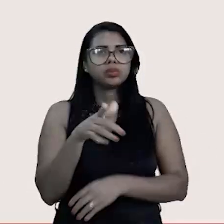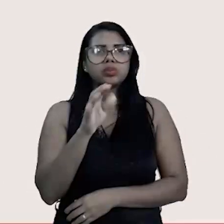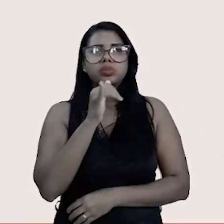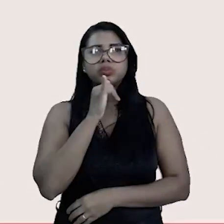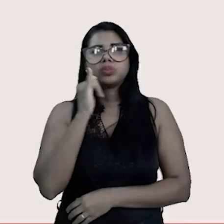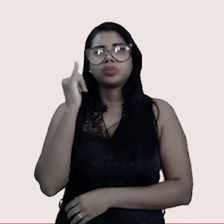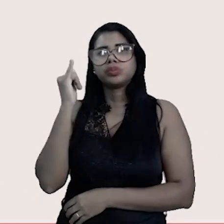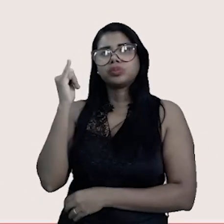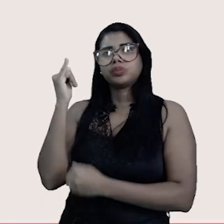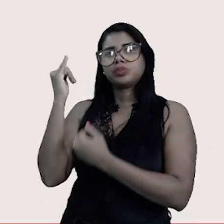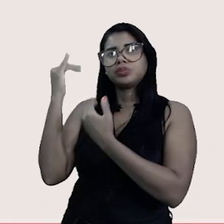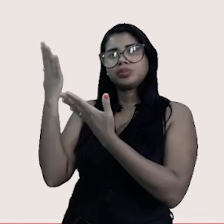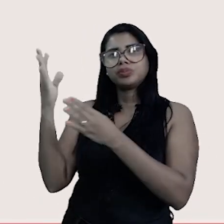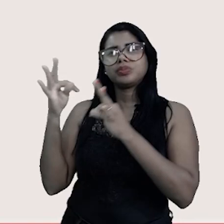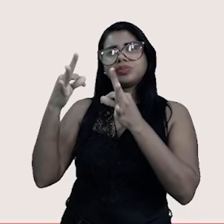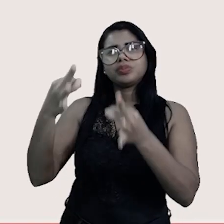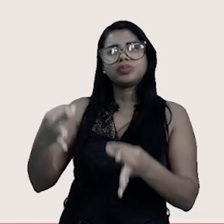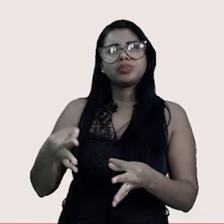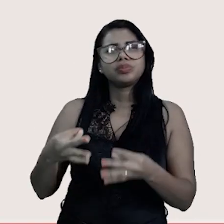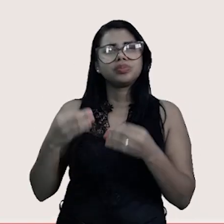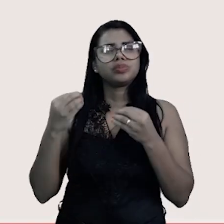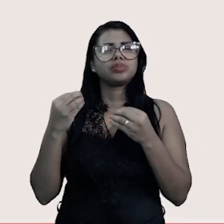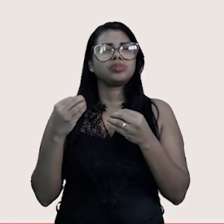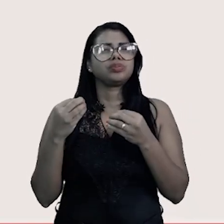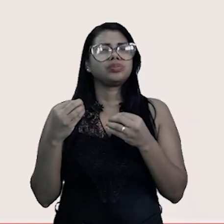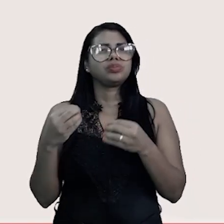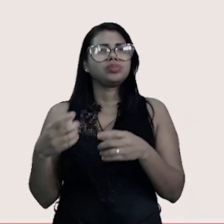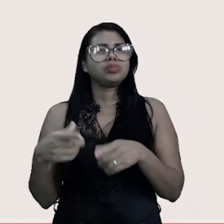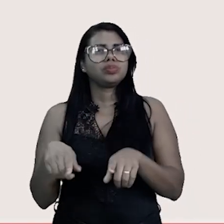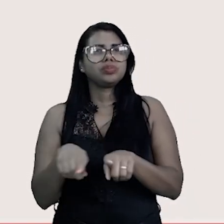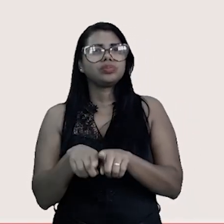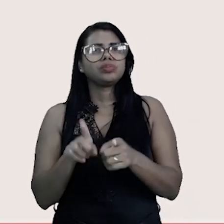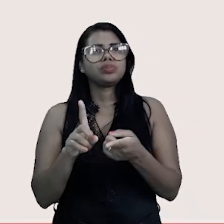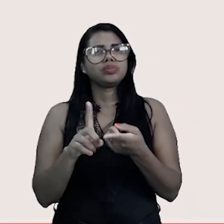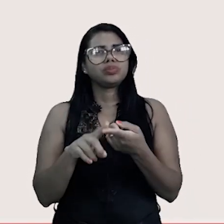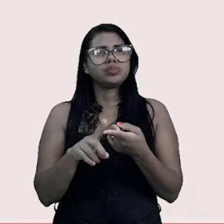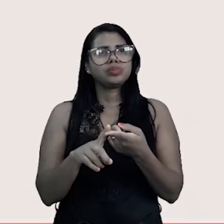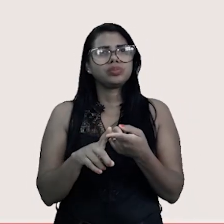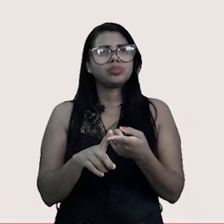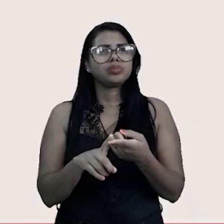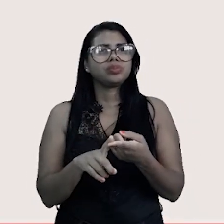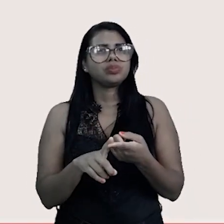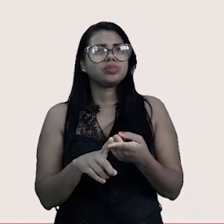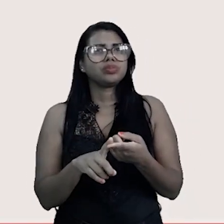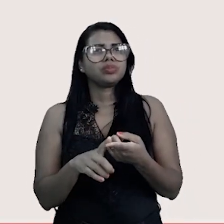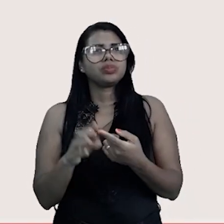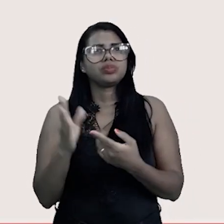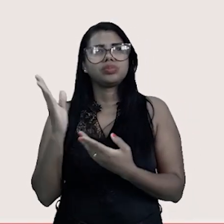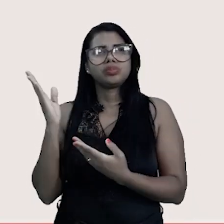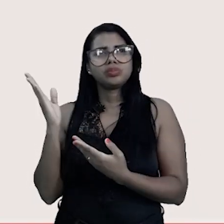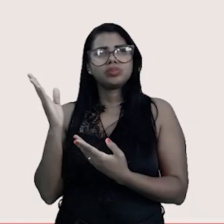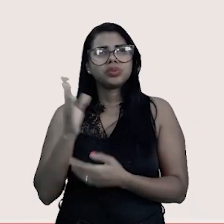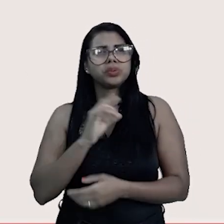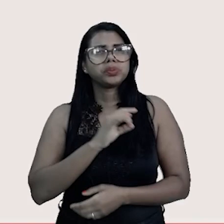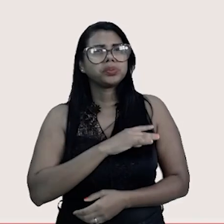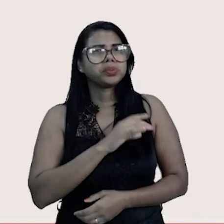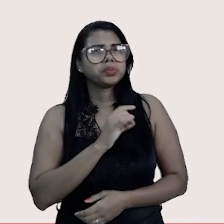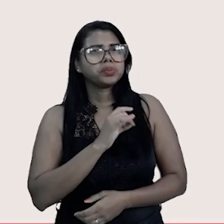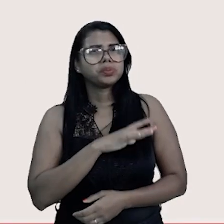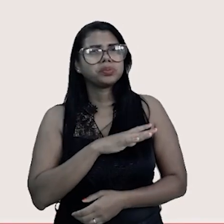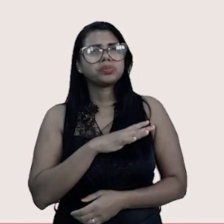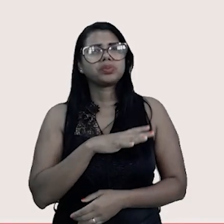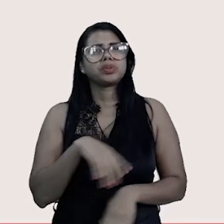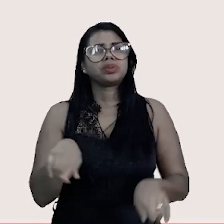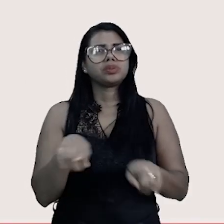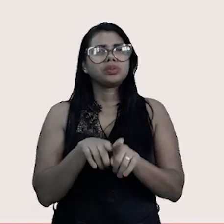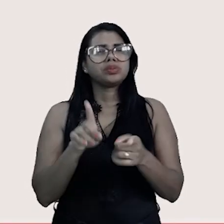tudo ficou um pouco. Do meu medo, do teu asco. Então, de tudo ficou um pouco.